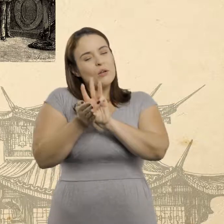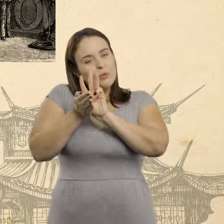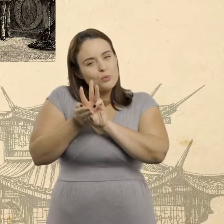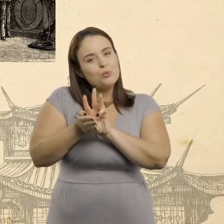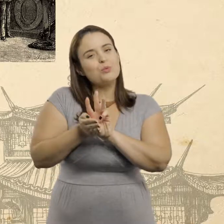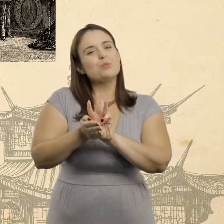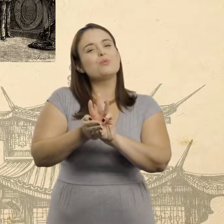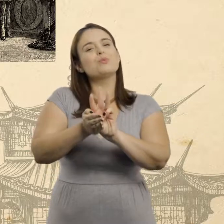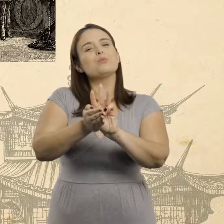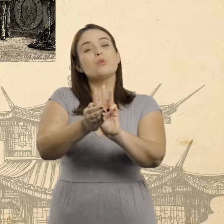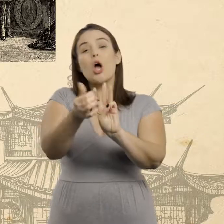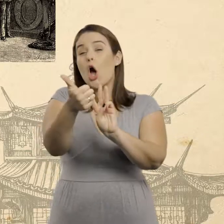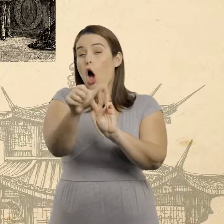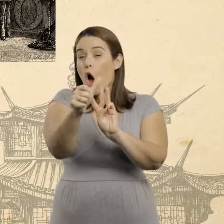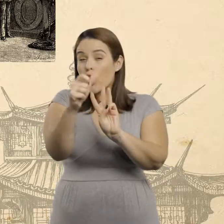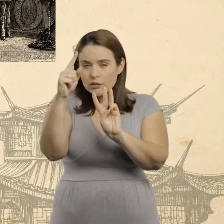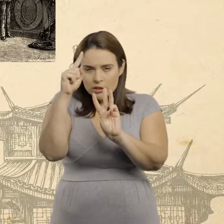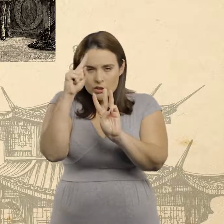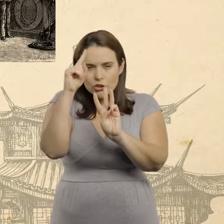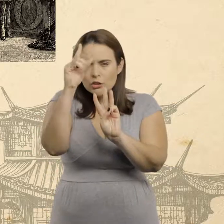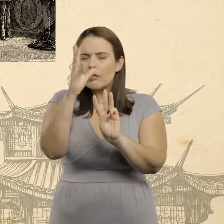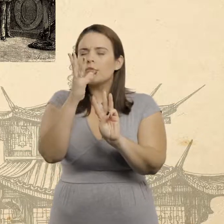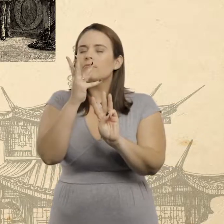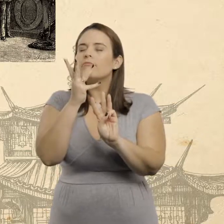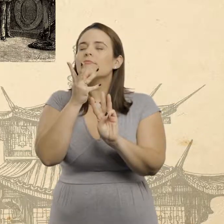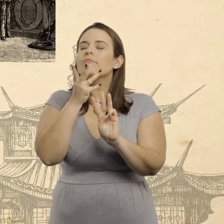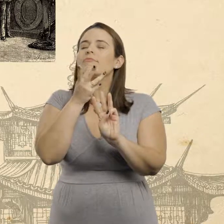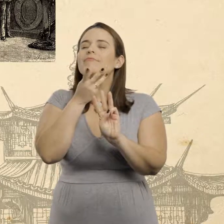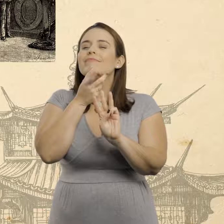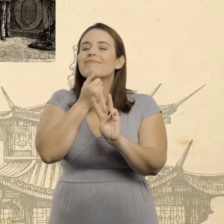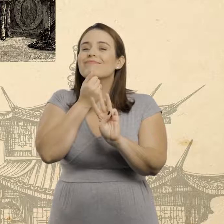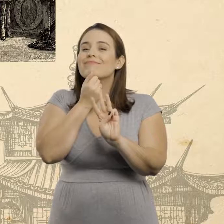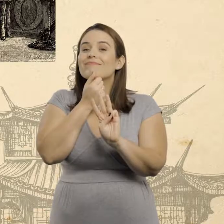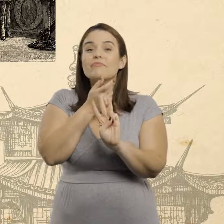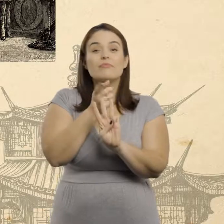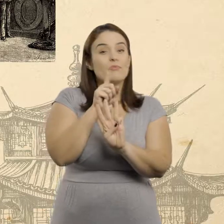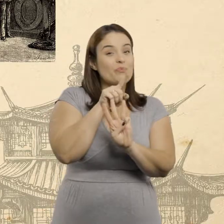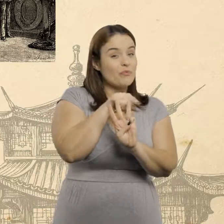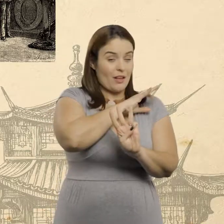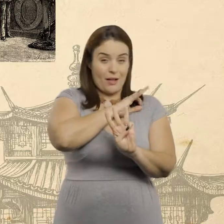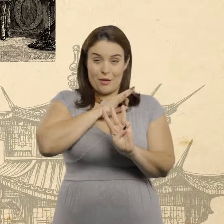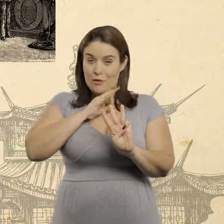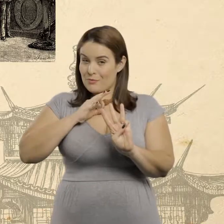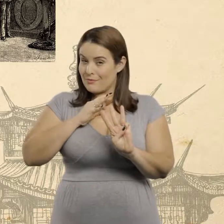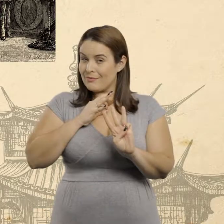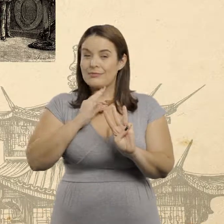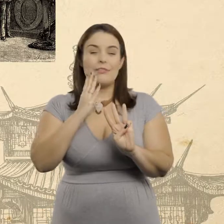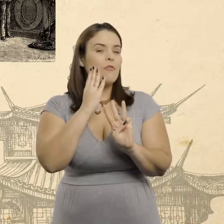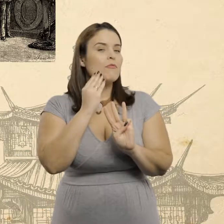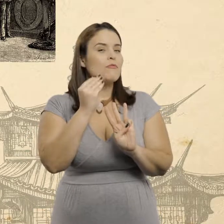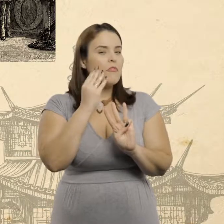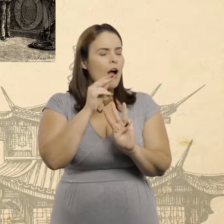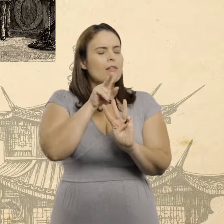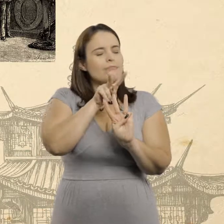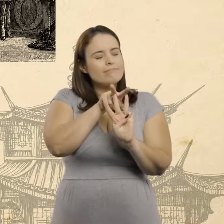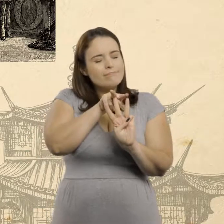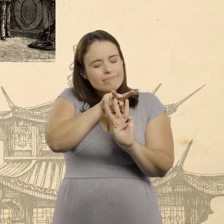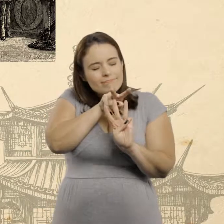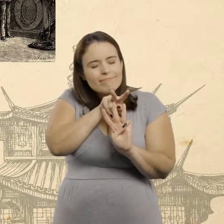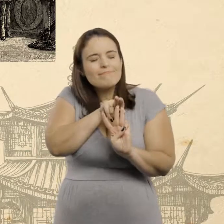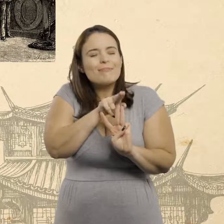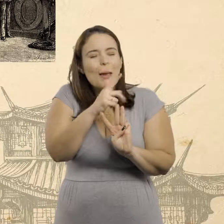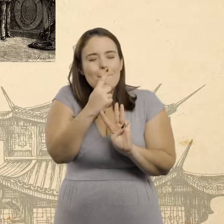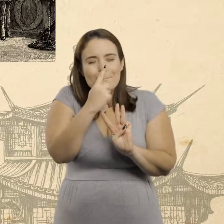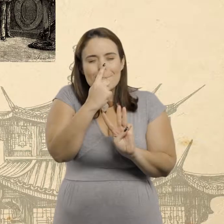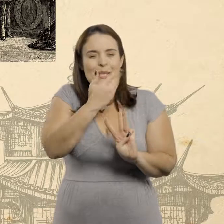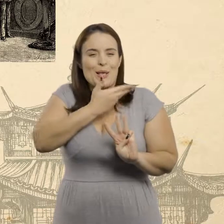demorar 11 dias. Aouda e o Sr. Fogg ficaram cada vez mais amigos. A jovem tinha primos que moravam